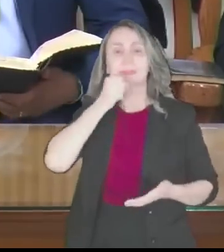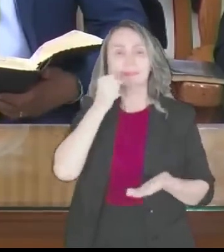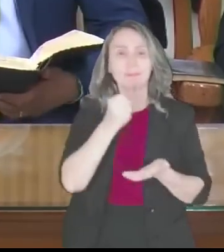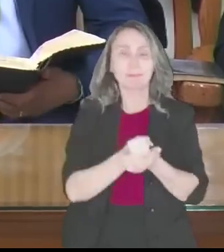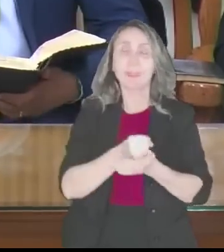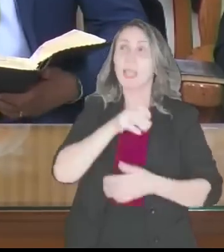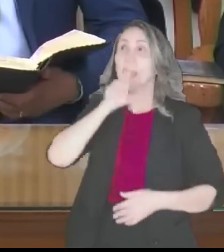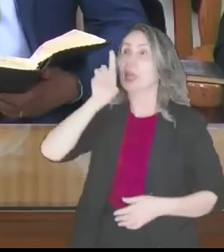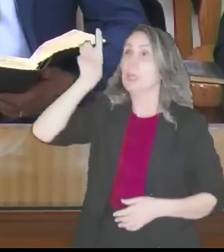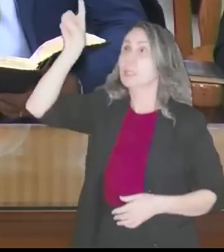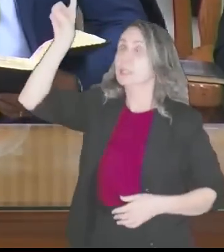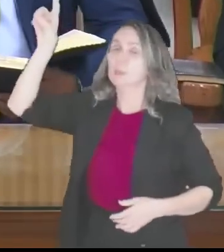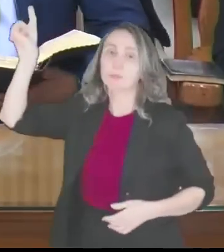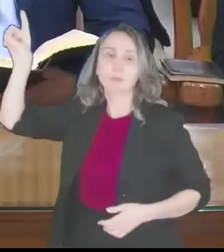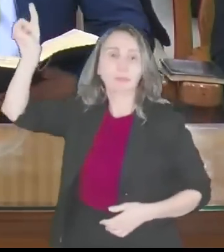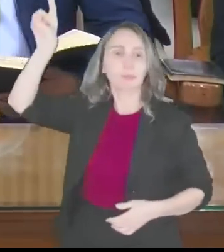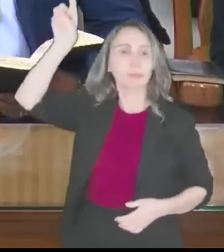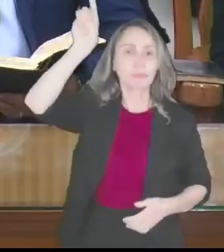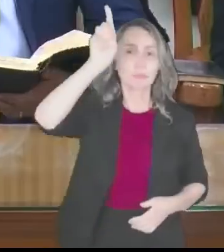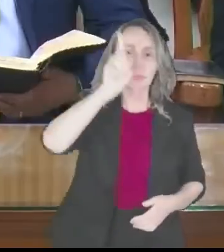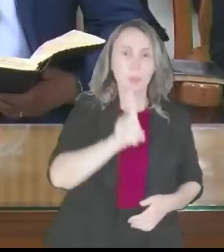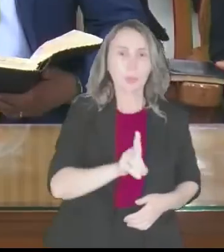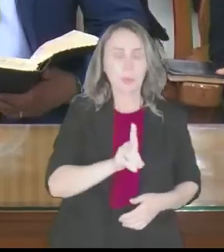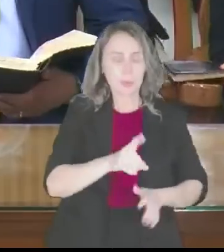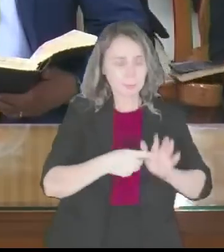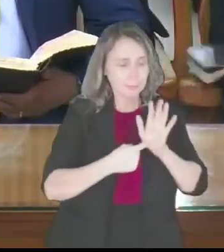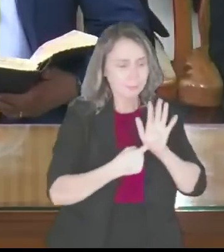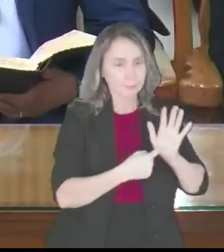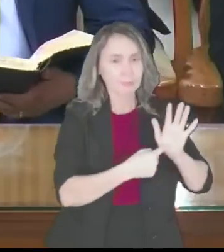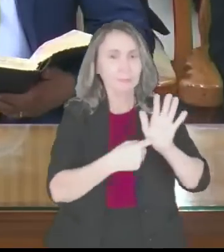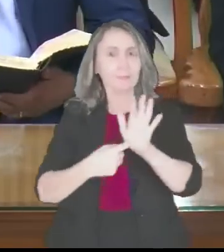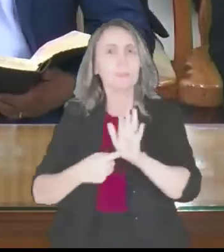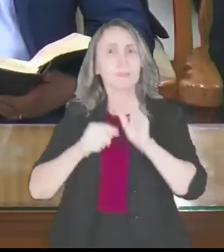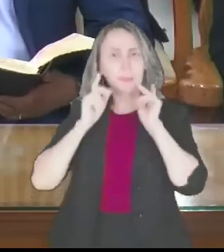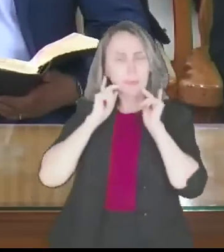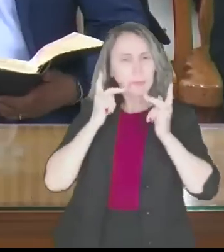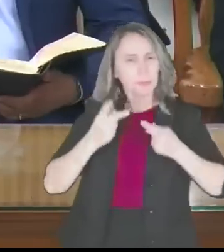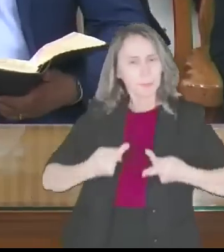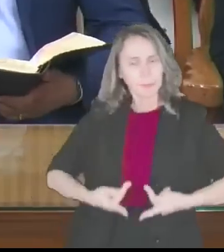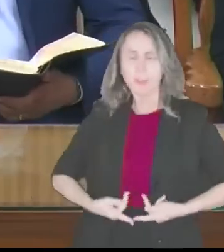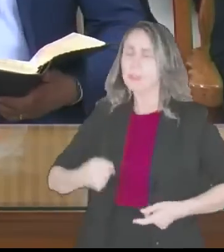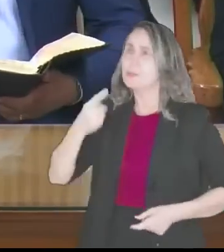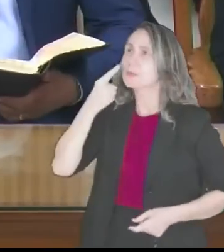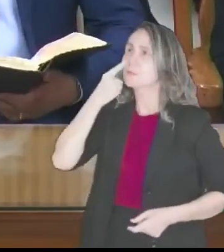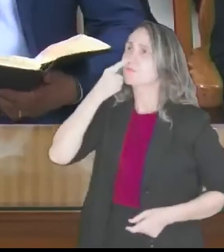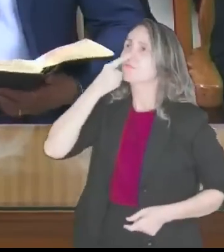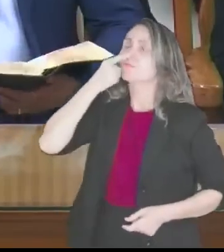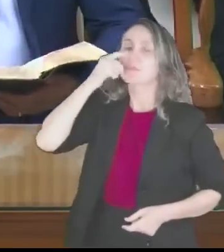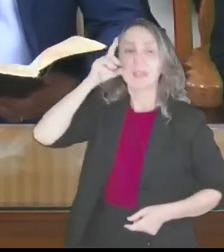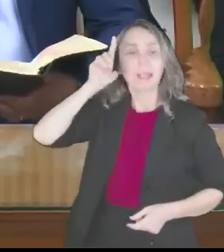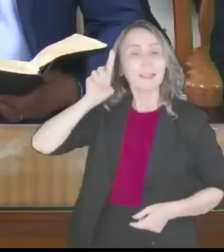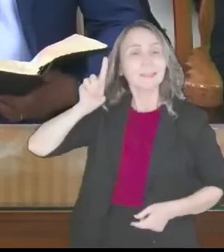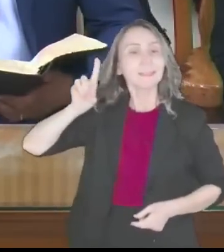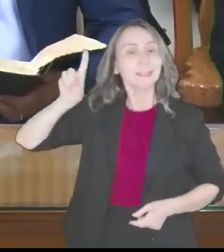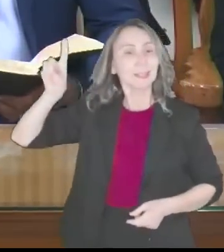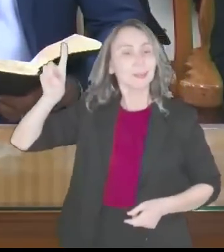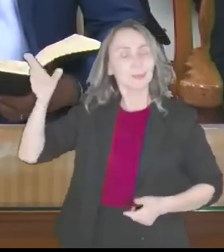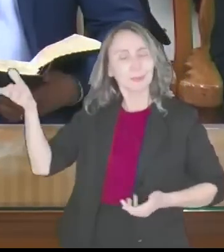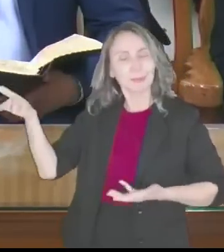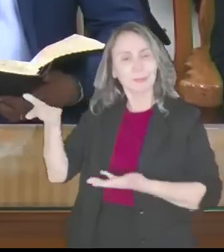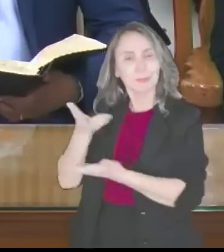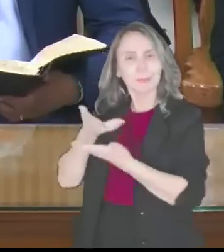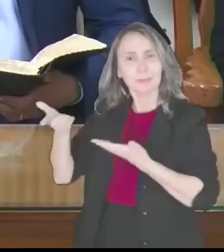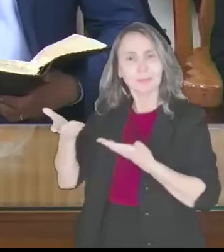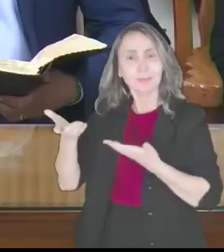manifestasse, que o homem pudesse ter intimidade com Deus, como uma pessoa tem intimidade com